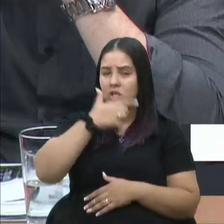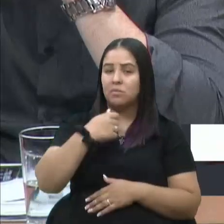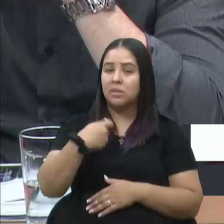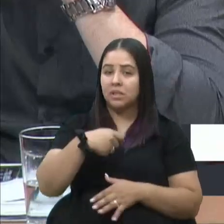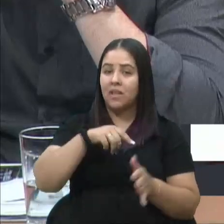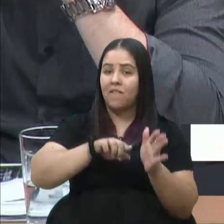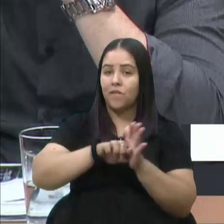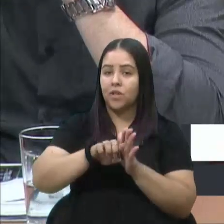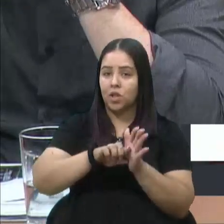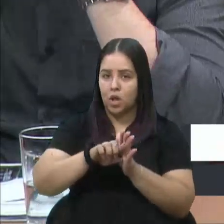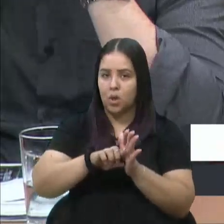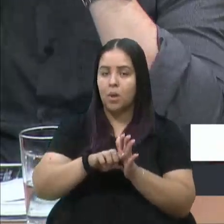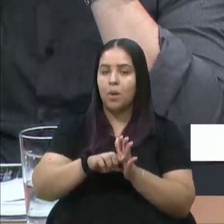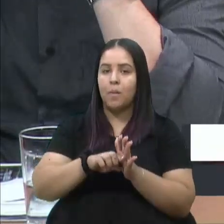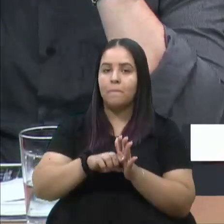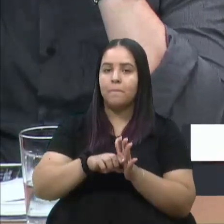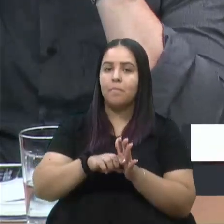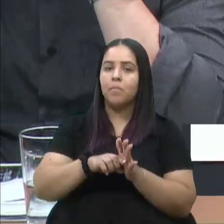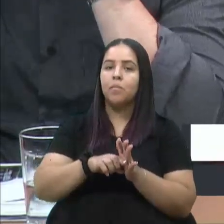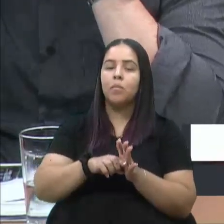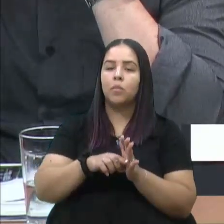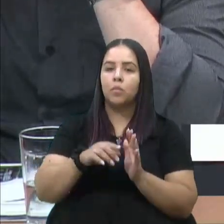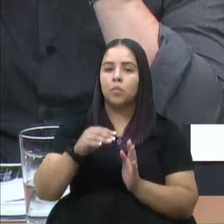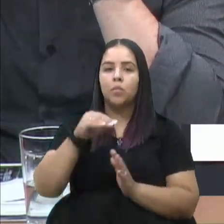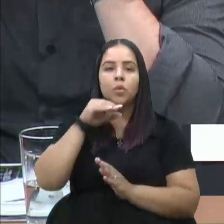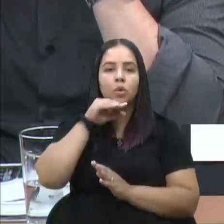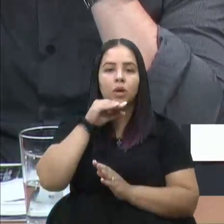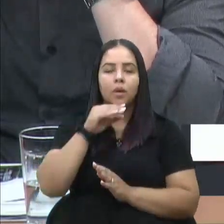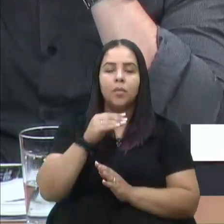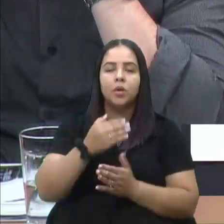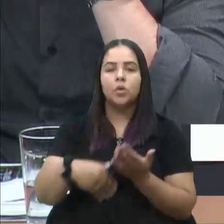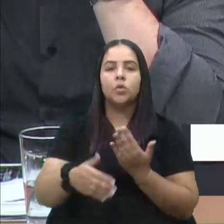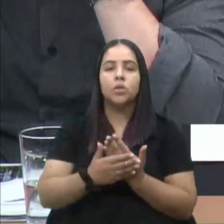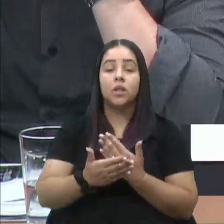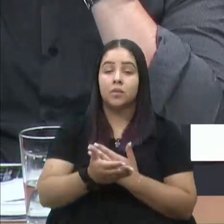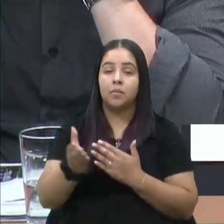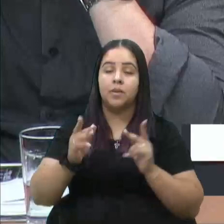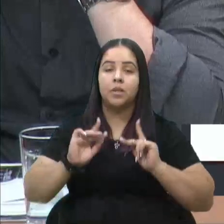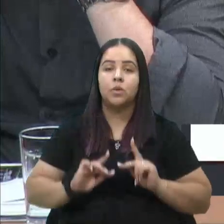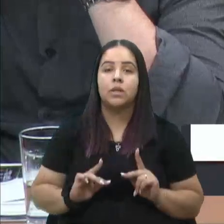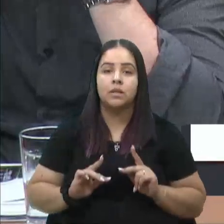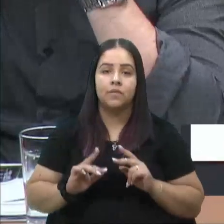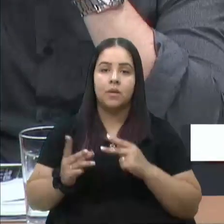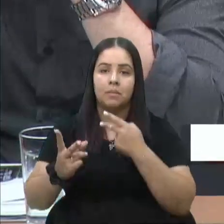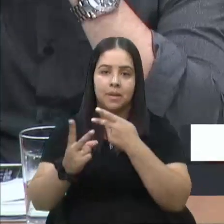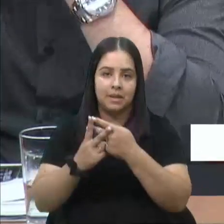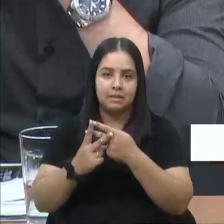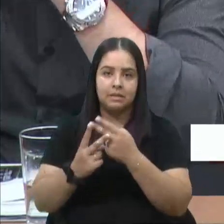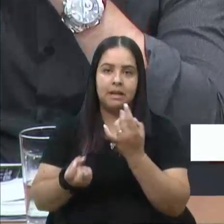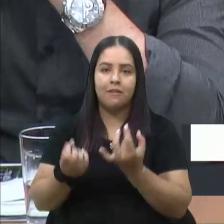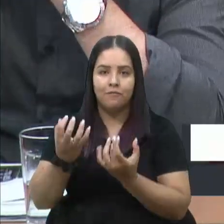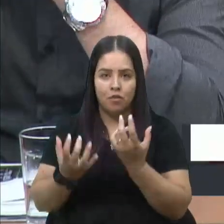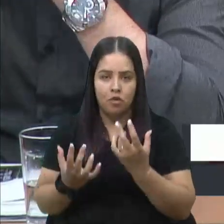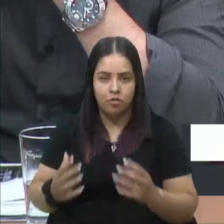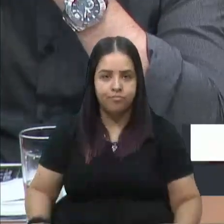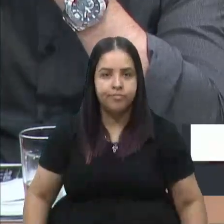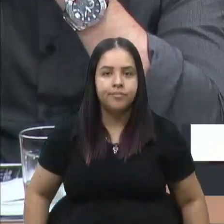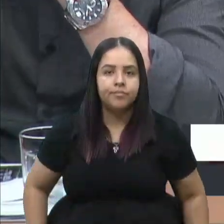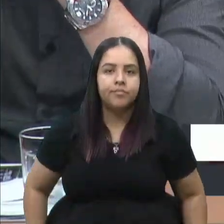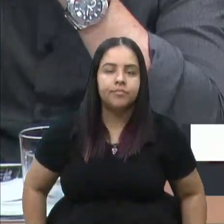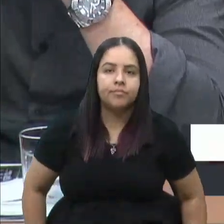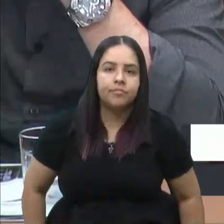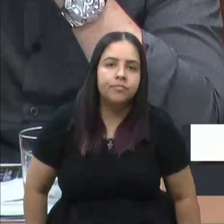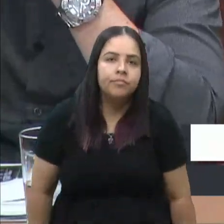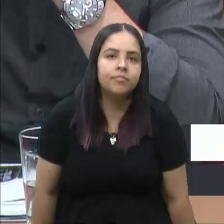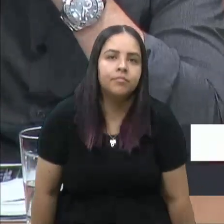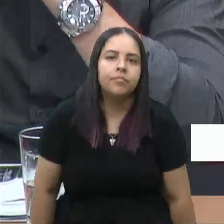vereador Bortola, pelas autoridades, né? Essas pessoas que foram presas aí, que queimam os containers. Eu